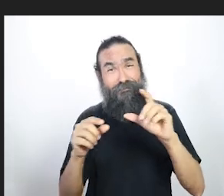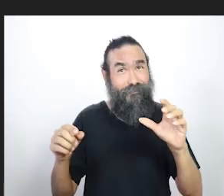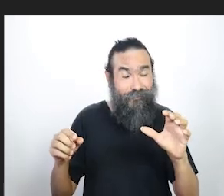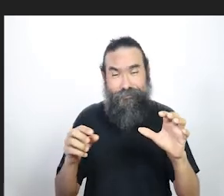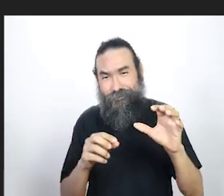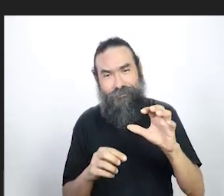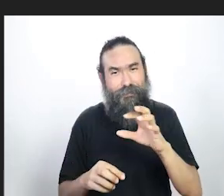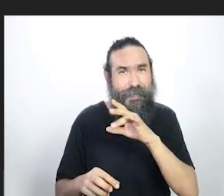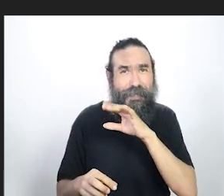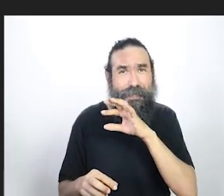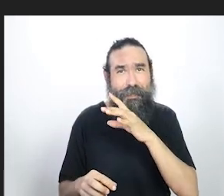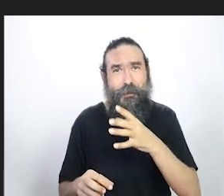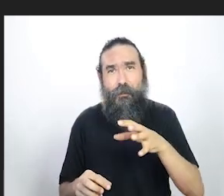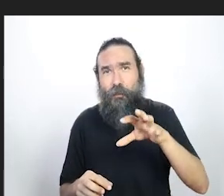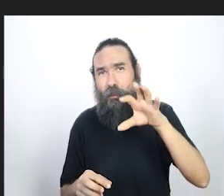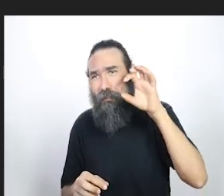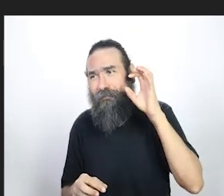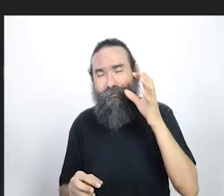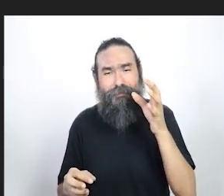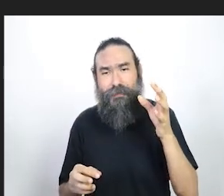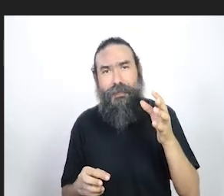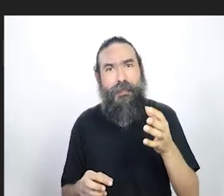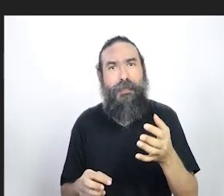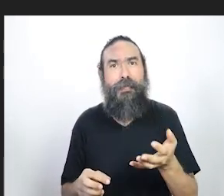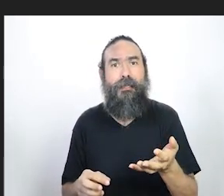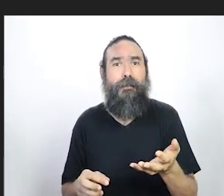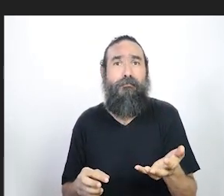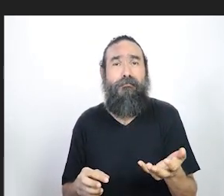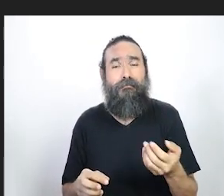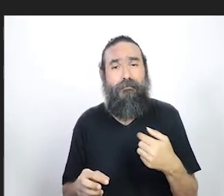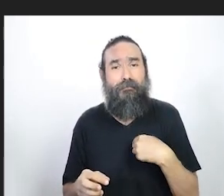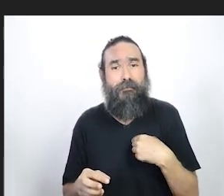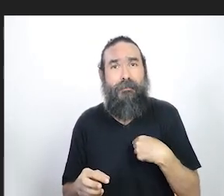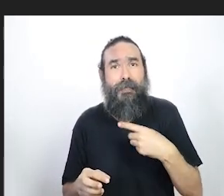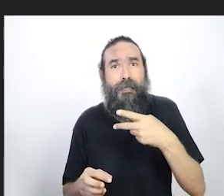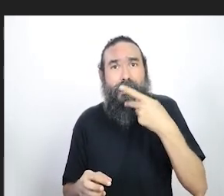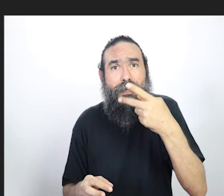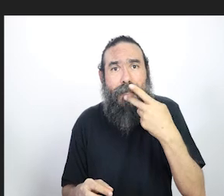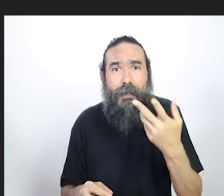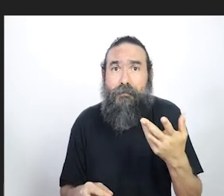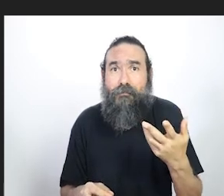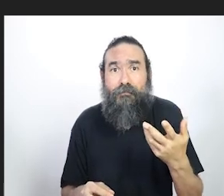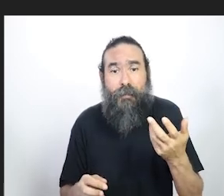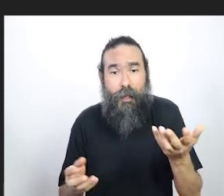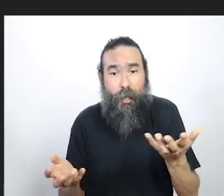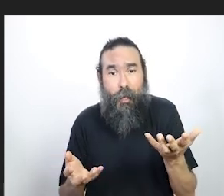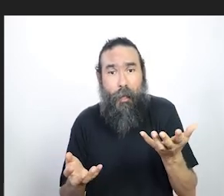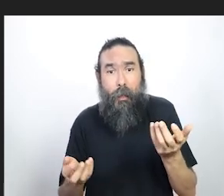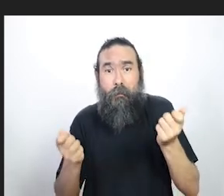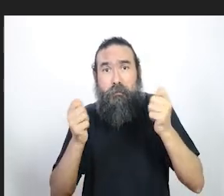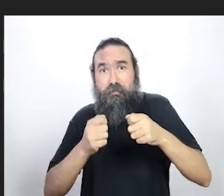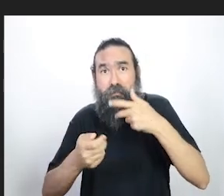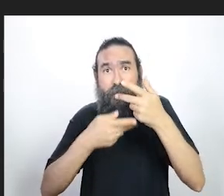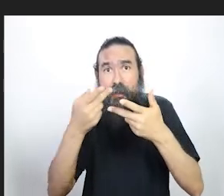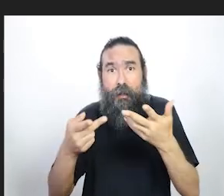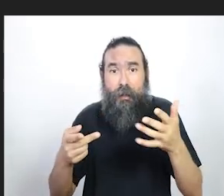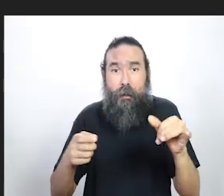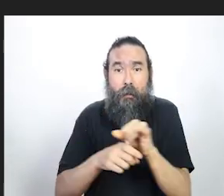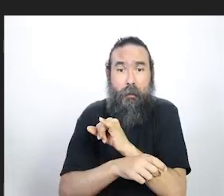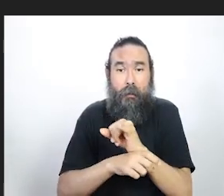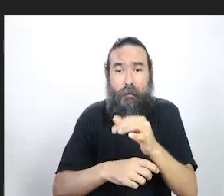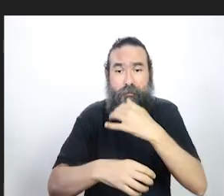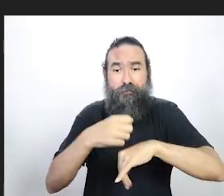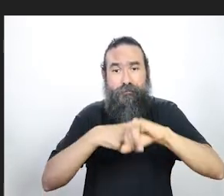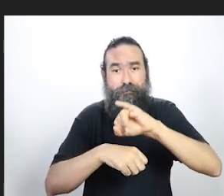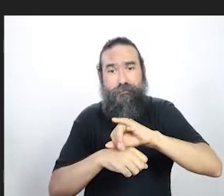piorou novo, eu não entendendo, acho eu não vou poder participar, pelo menos agora, talvez melhor mais à